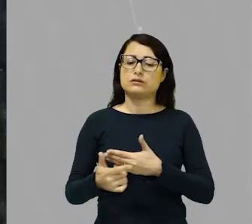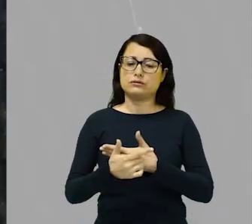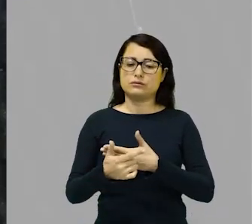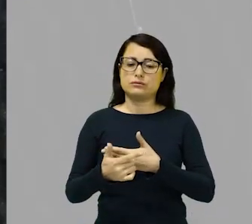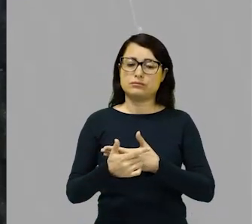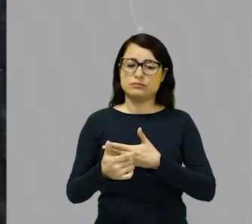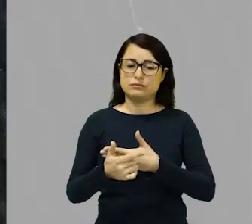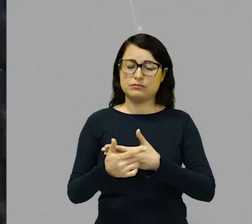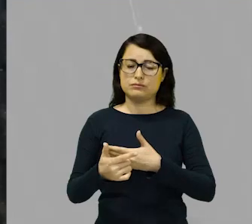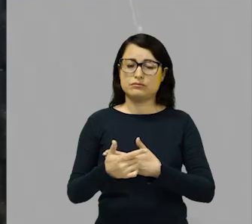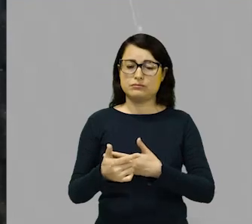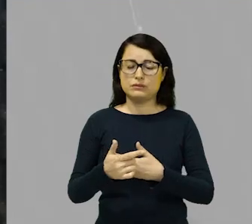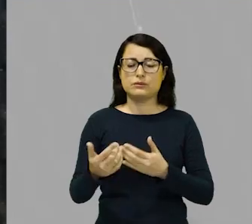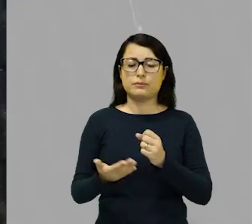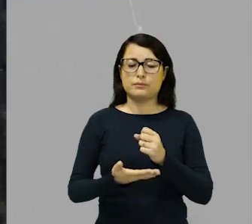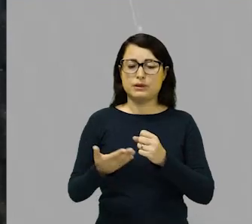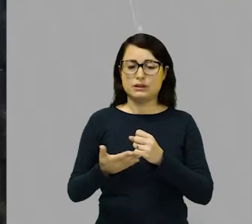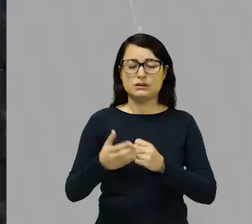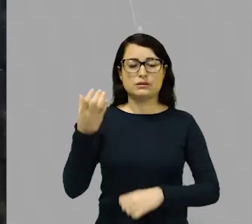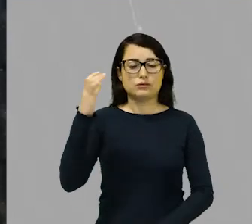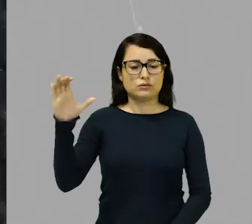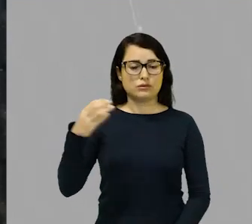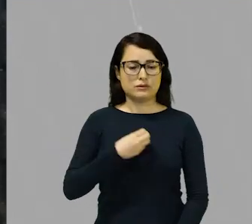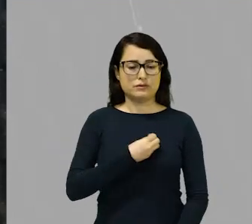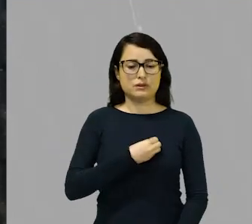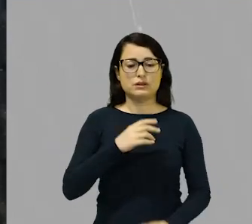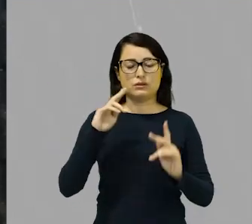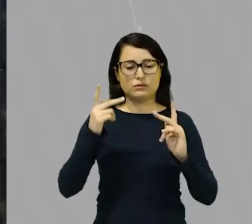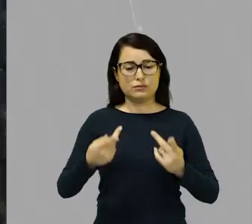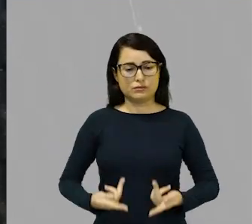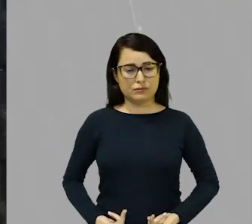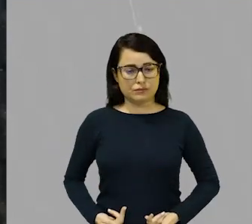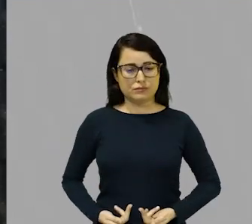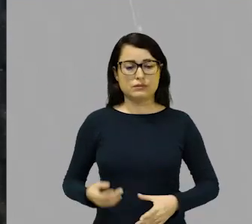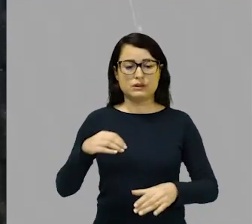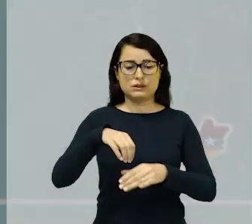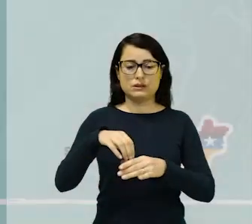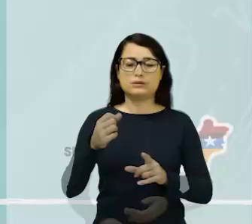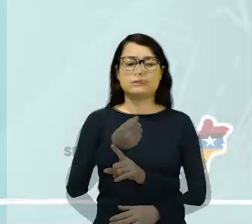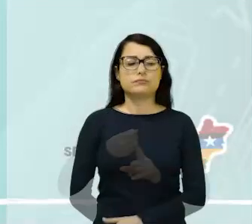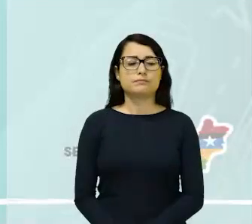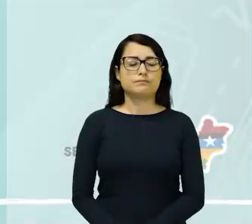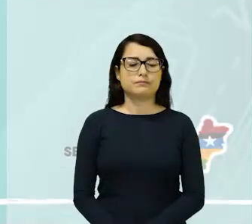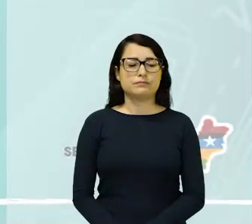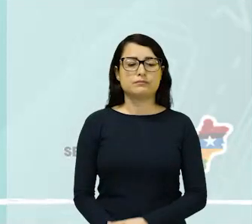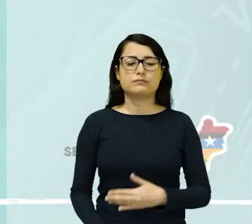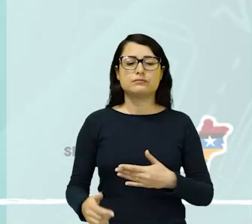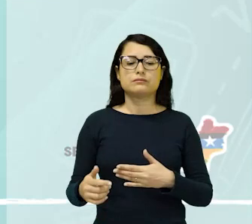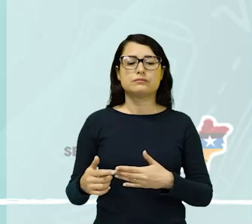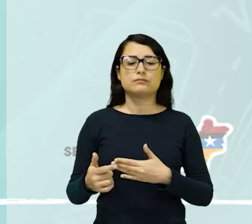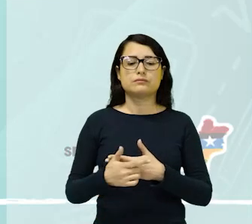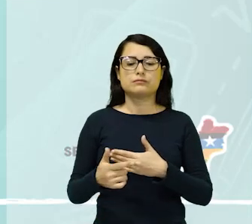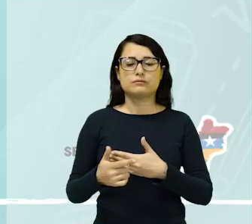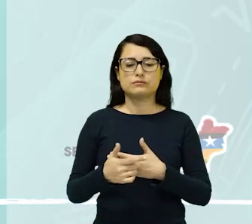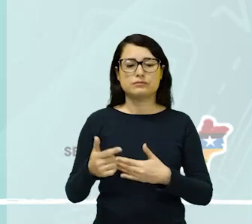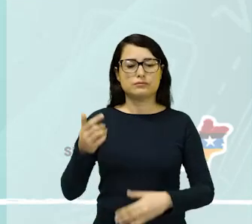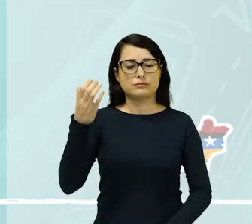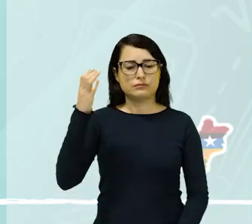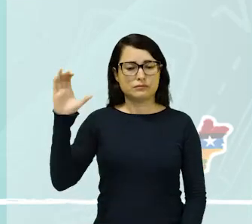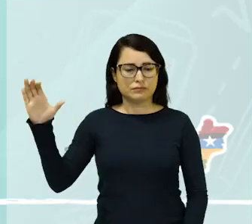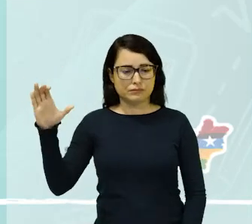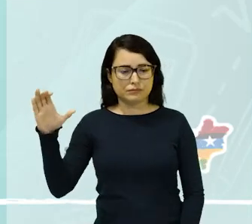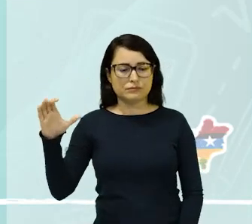funções básicas da cultura para a vida humana, sobretudo para a vida em sociedade. A cultura possui tanto